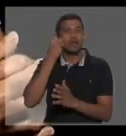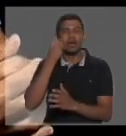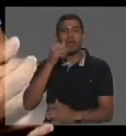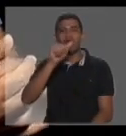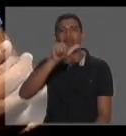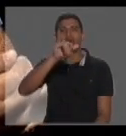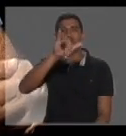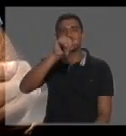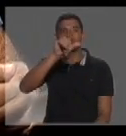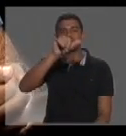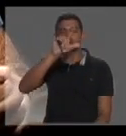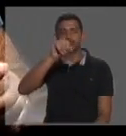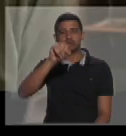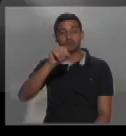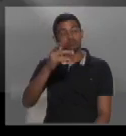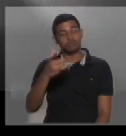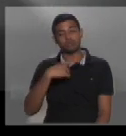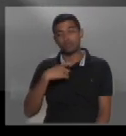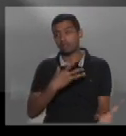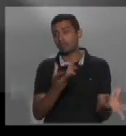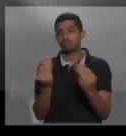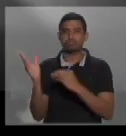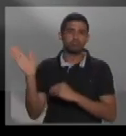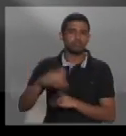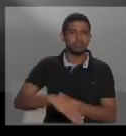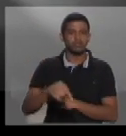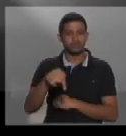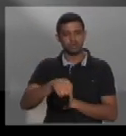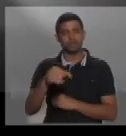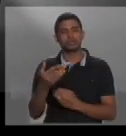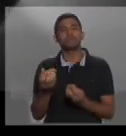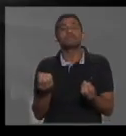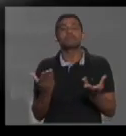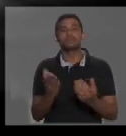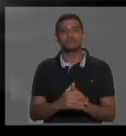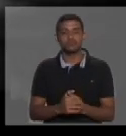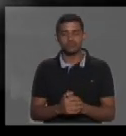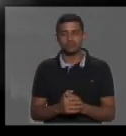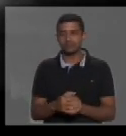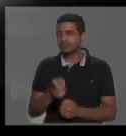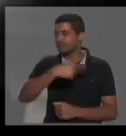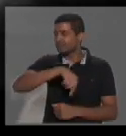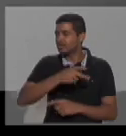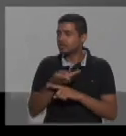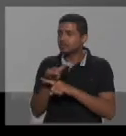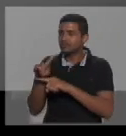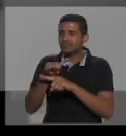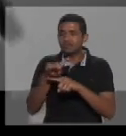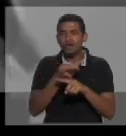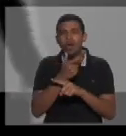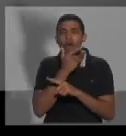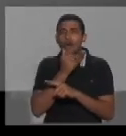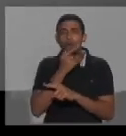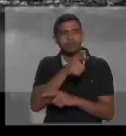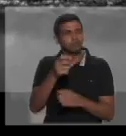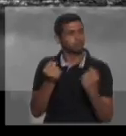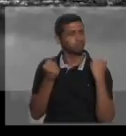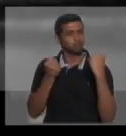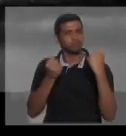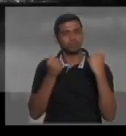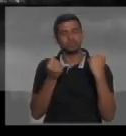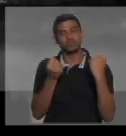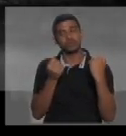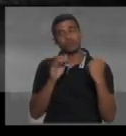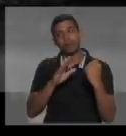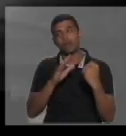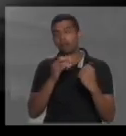menor, Aloísio da Silva. Eles vieram aqui no orfanato. Eles estavam procurando os meninos mais